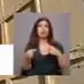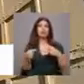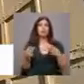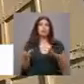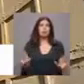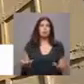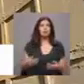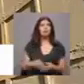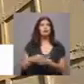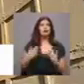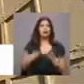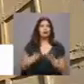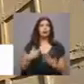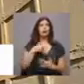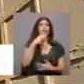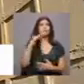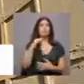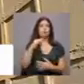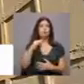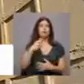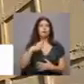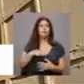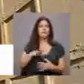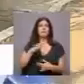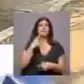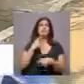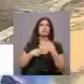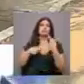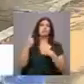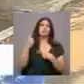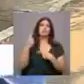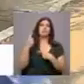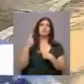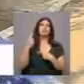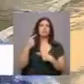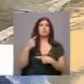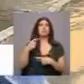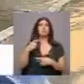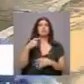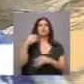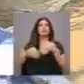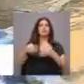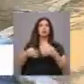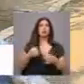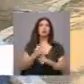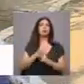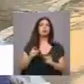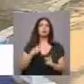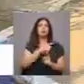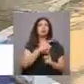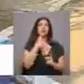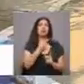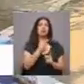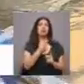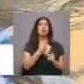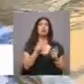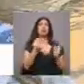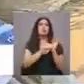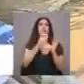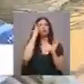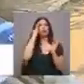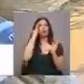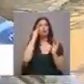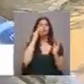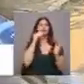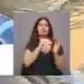família. Vamos entrar na justiça para que ele não vire uma estatística dizendo que de um caso que não existe, como nós temos conhecimento de